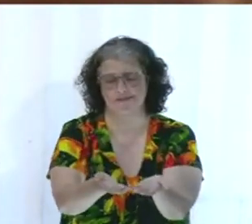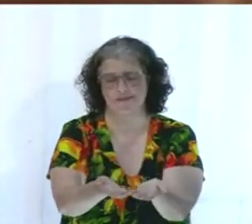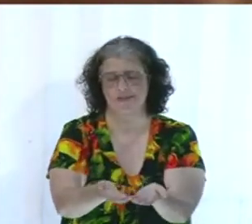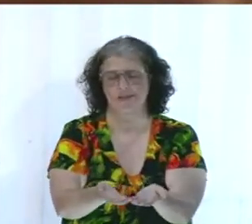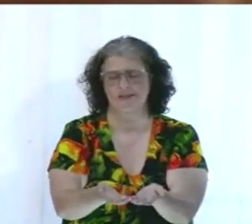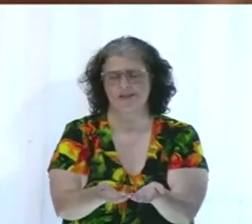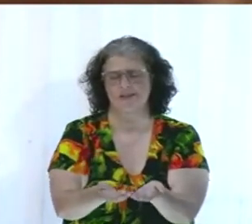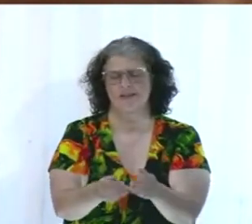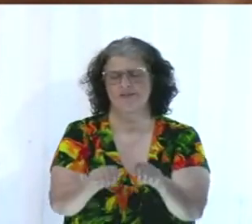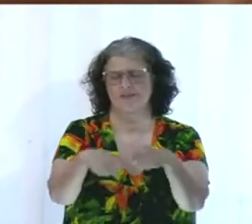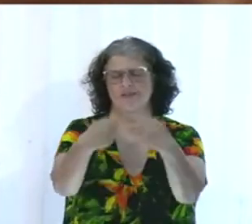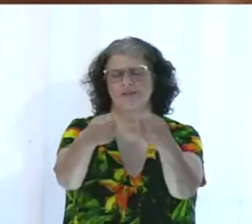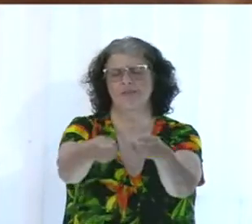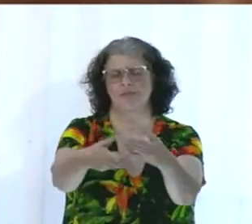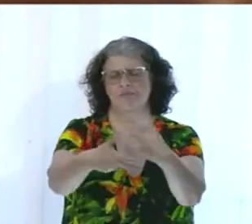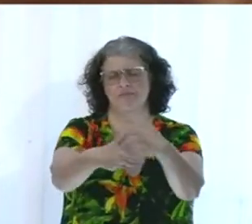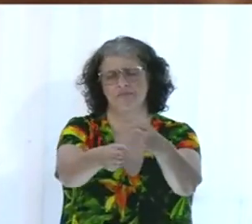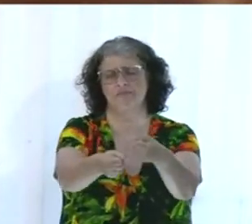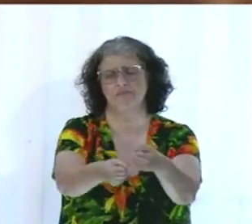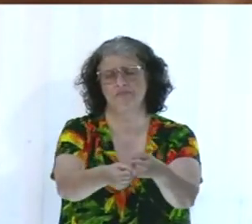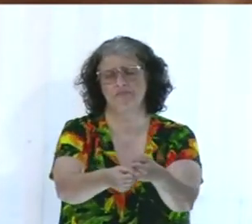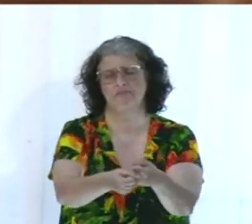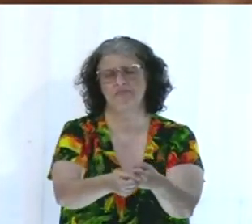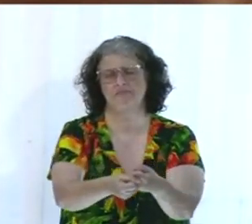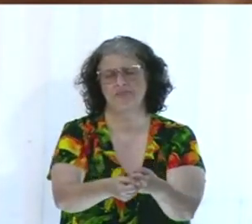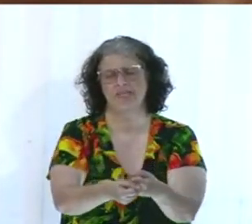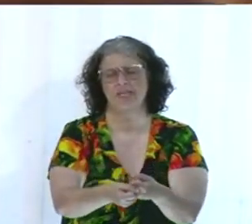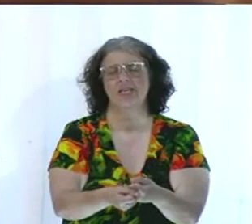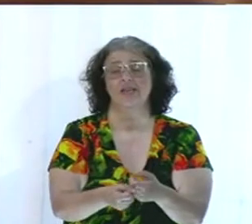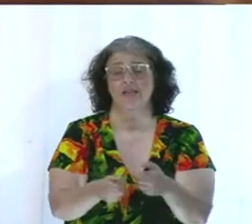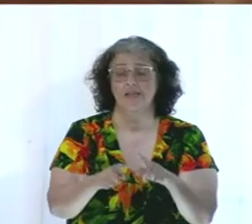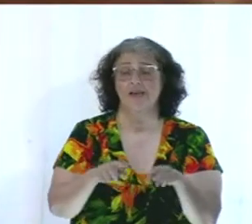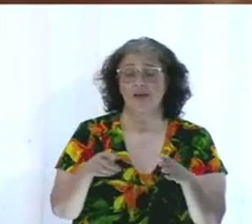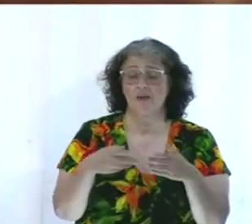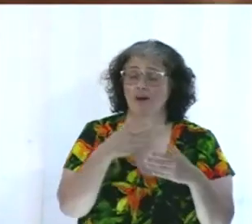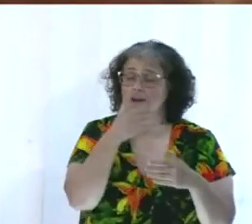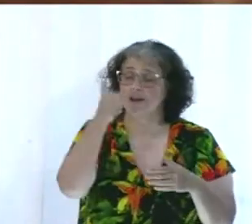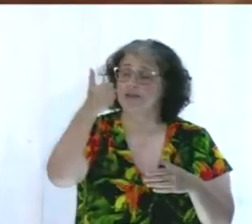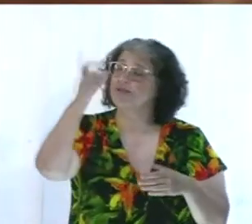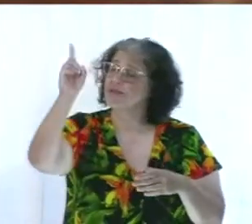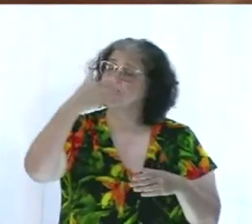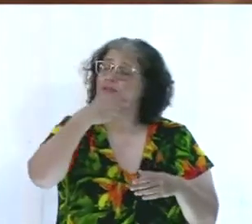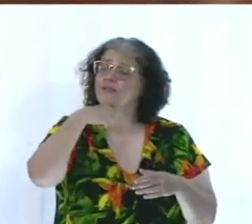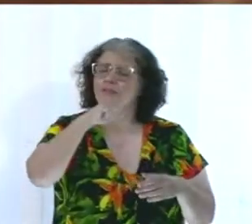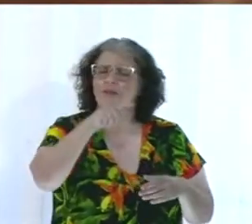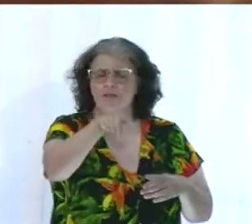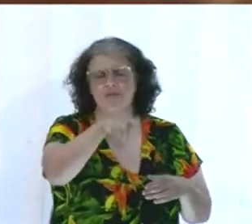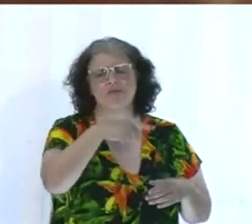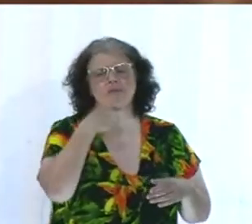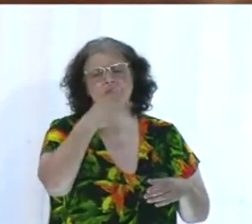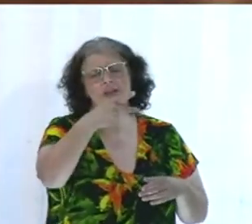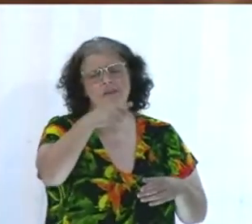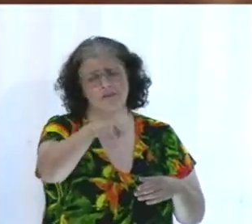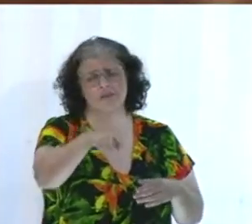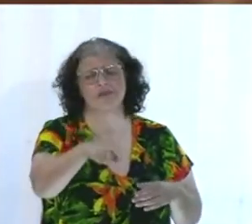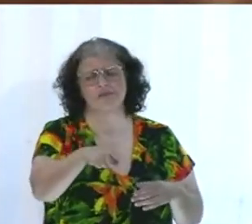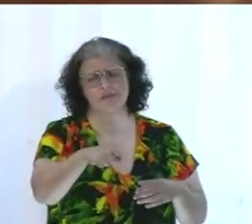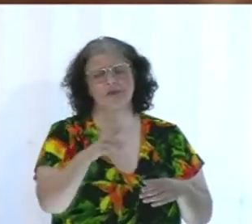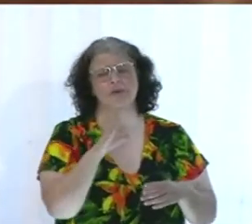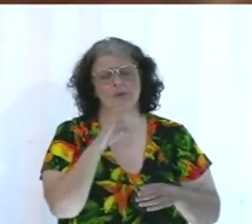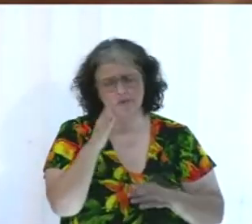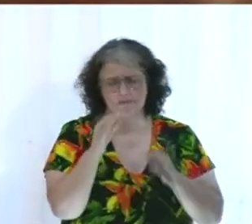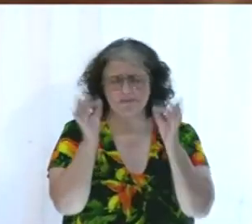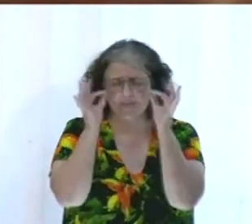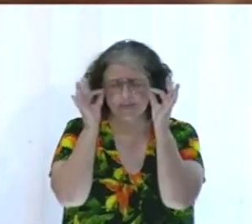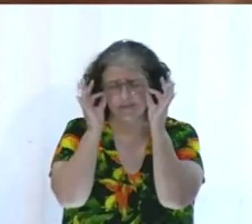noite está te avisando, meu filho, minha filha, cuidado com o outro Evangelho que está por aí. Ele é parecido com o Evangelho, mas ele